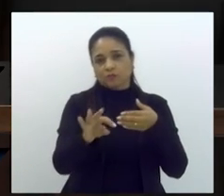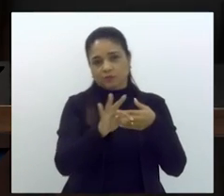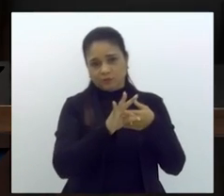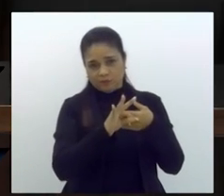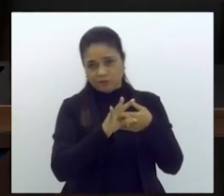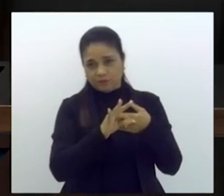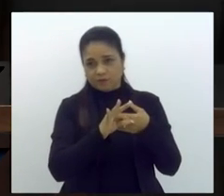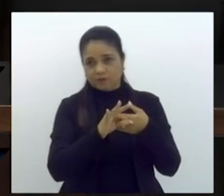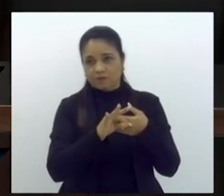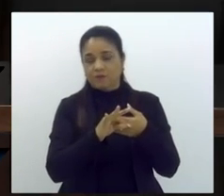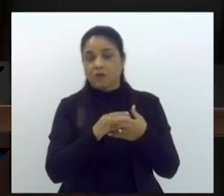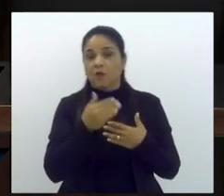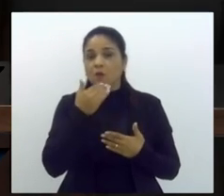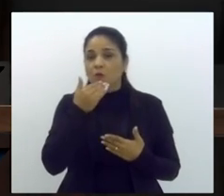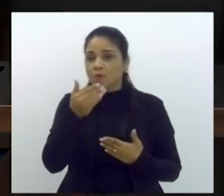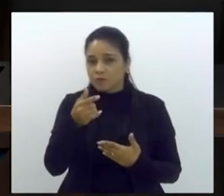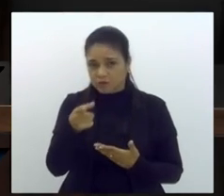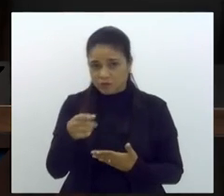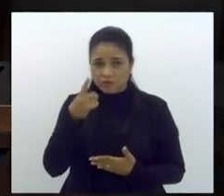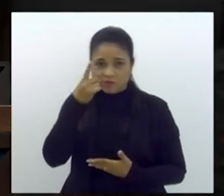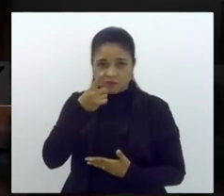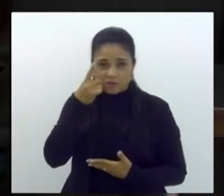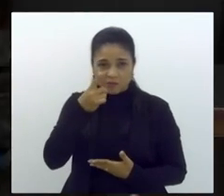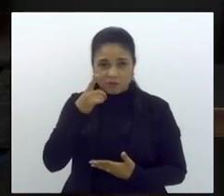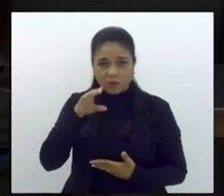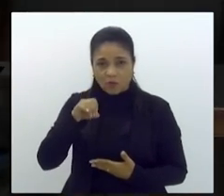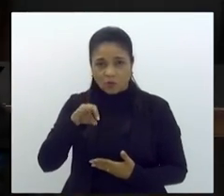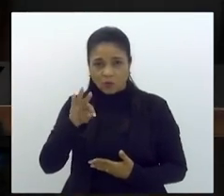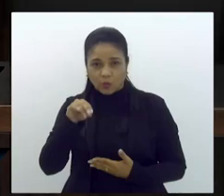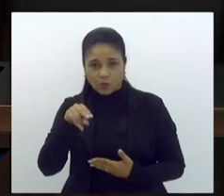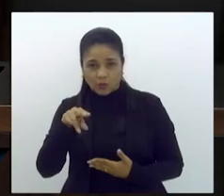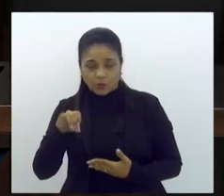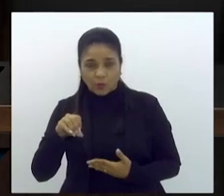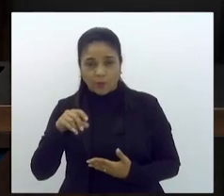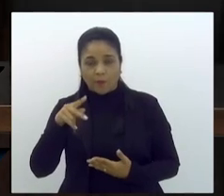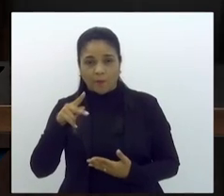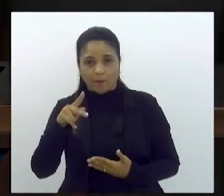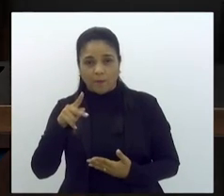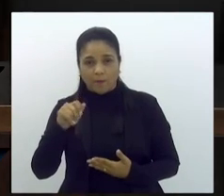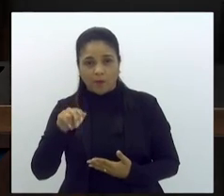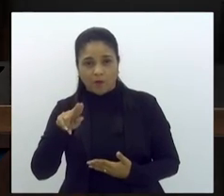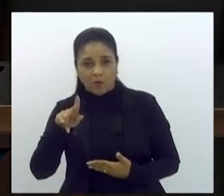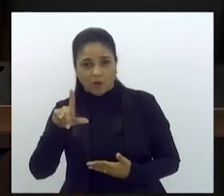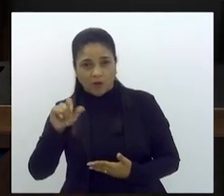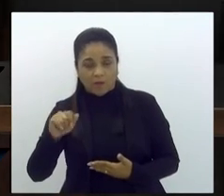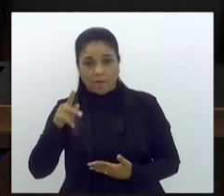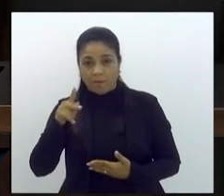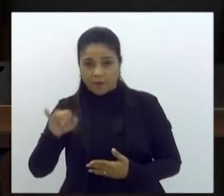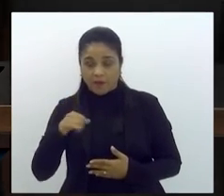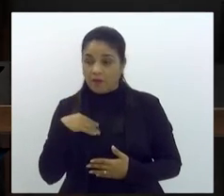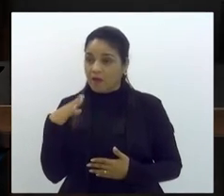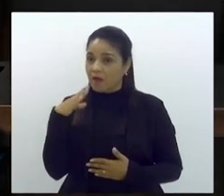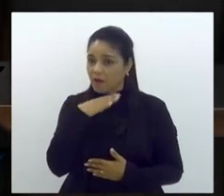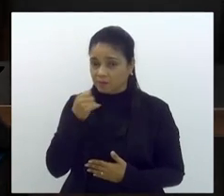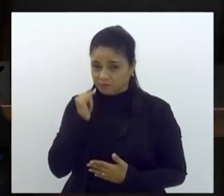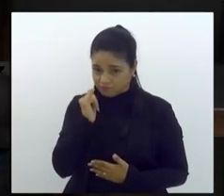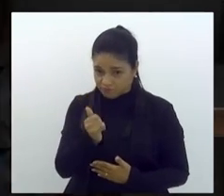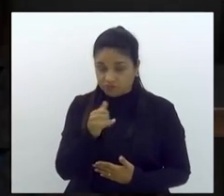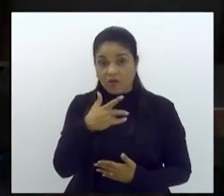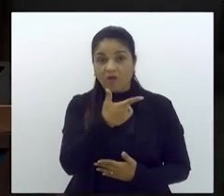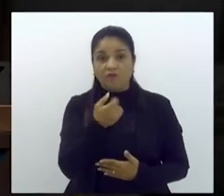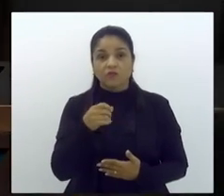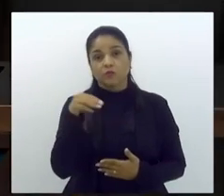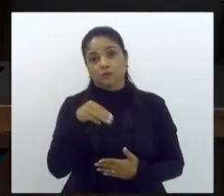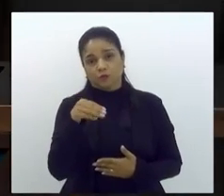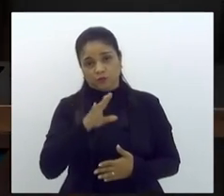técnicas Eu pediria o Nobre querido o deputado Antônio de Paula pai para ser breve porque o sol por 20 minutos